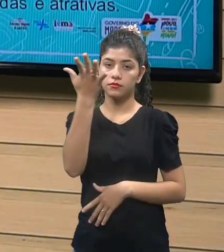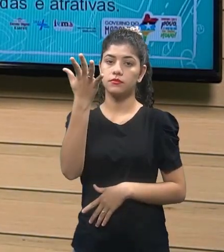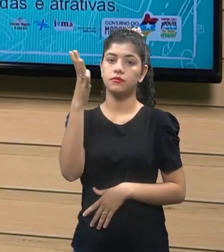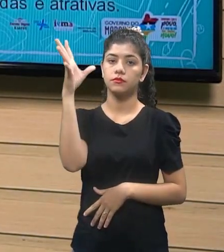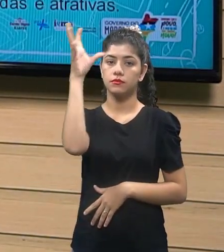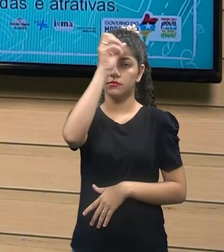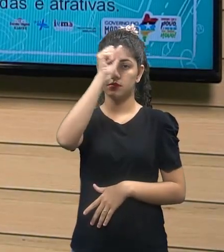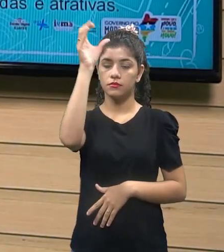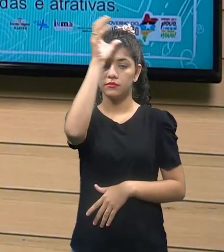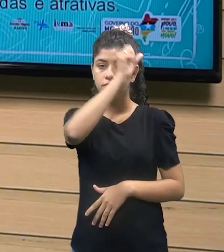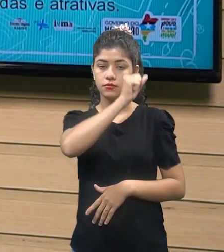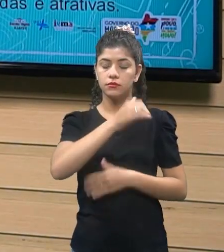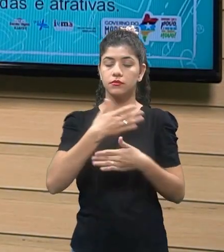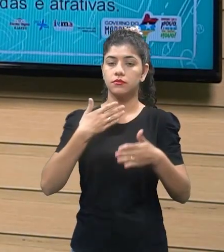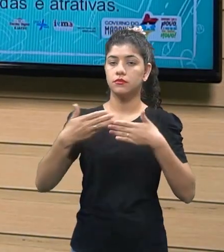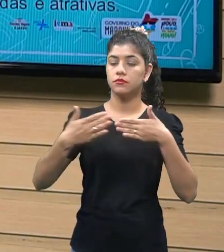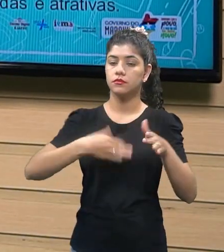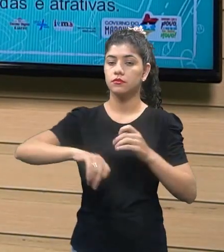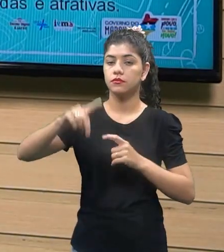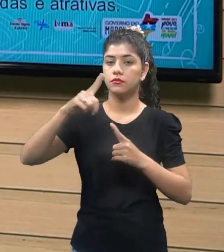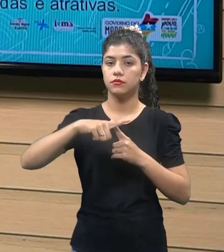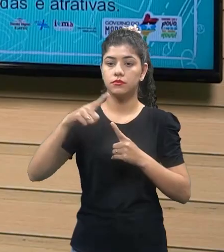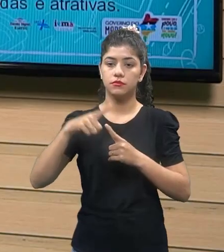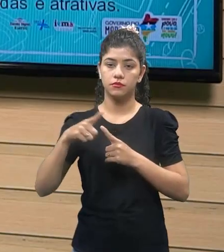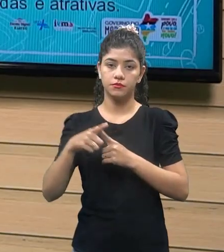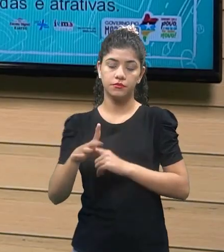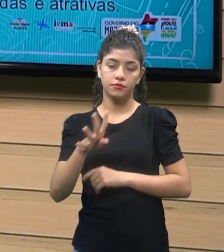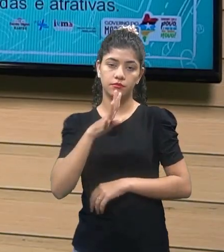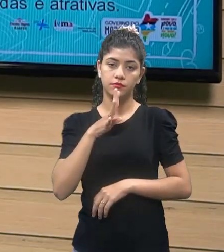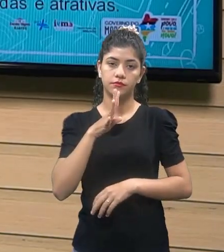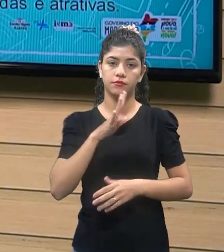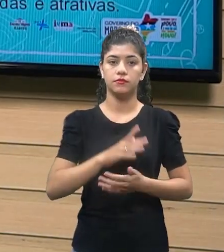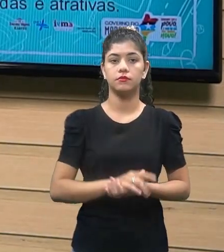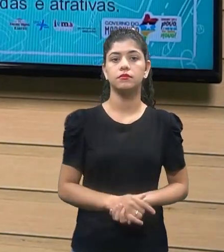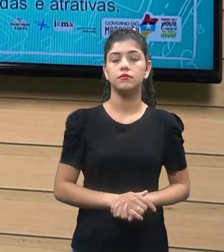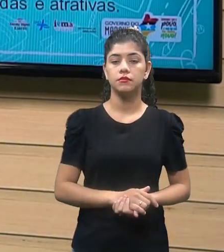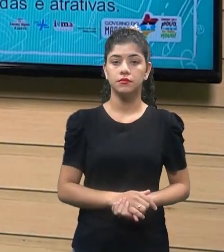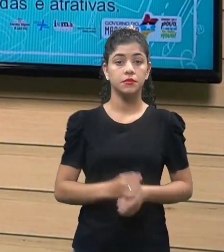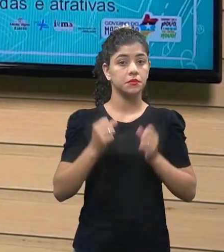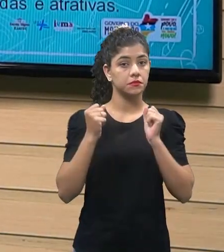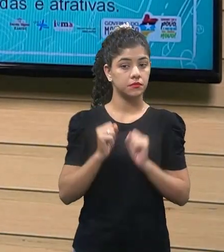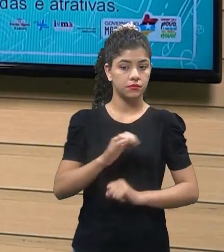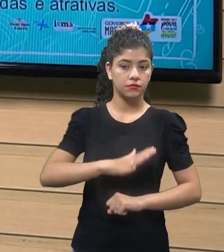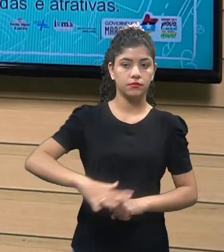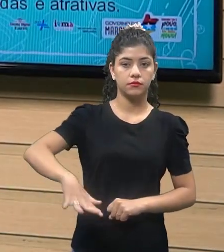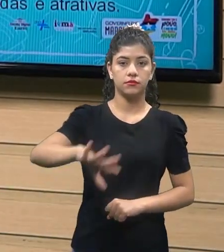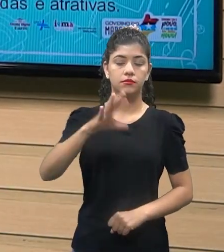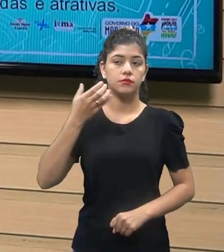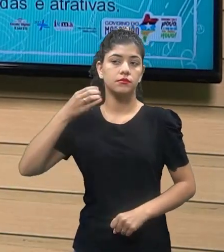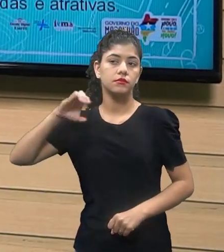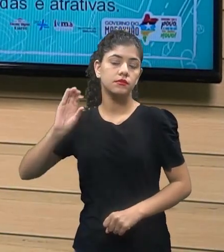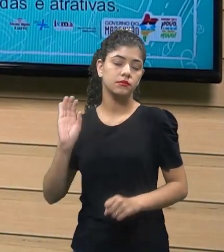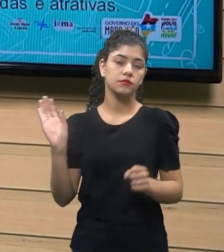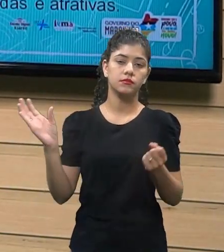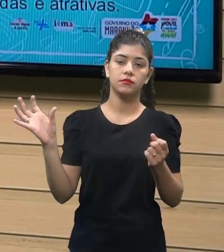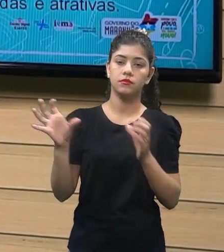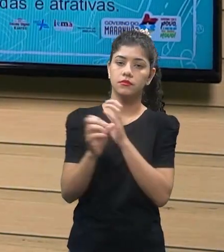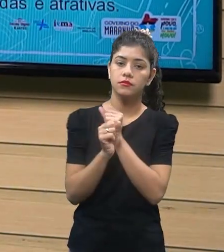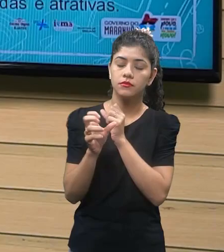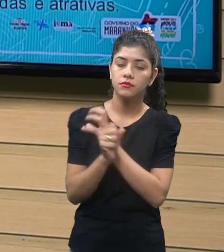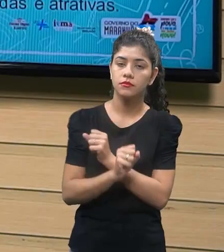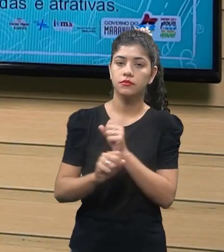aprendizado de qualquer tipo de conhecimento. Tá? Pode ser na área de ciência, na área de exatas, na área de